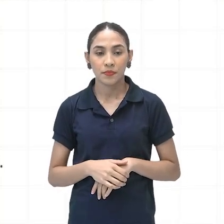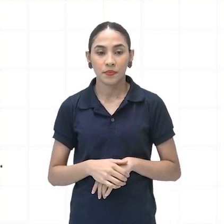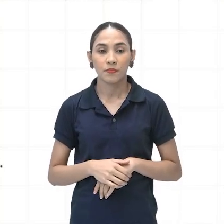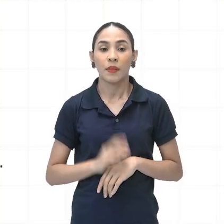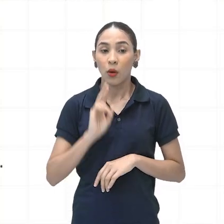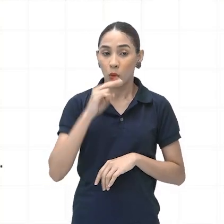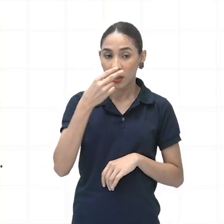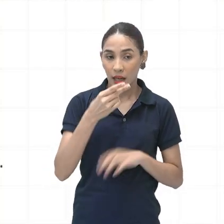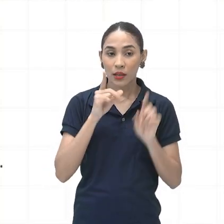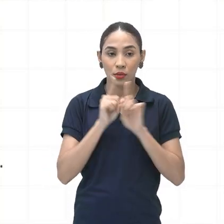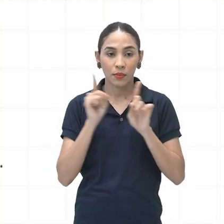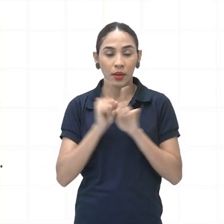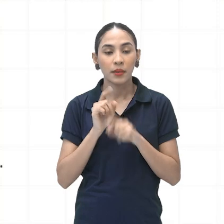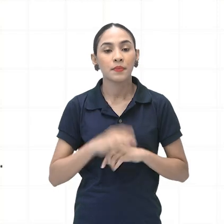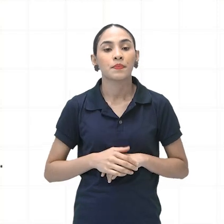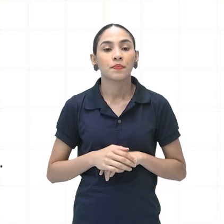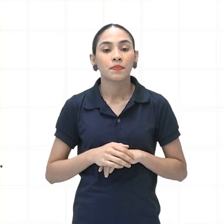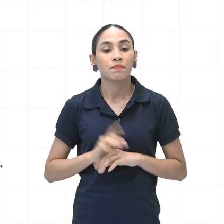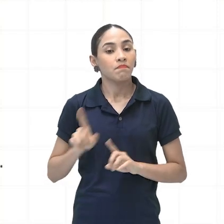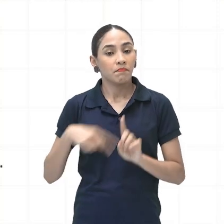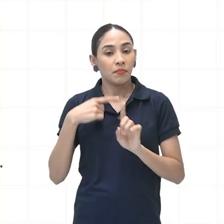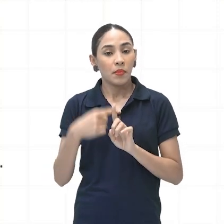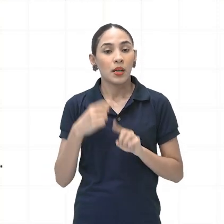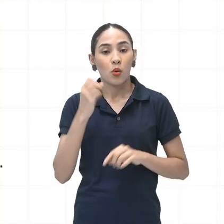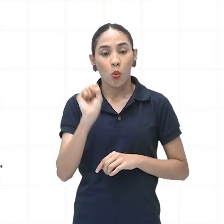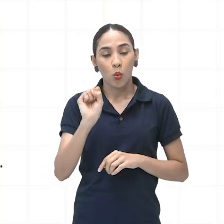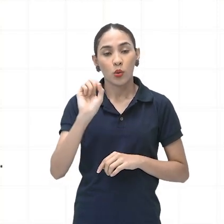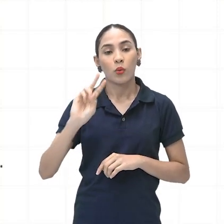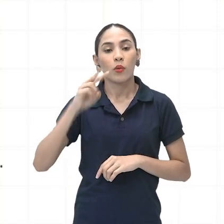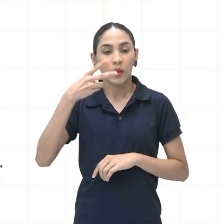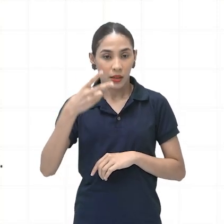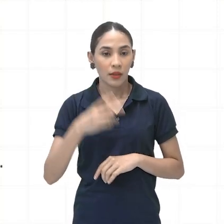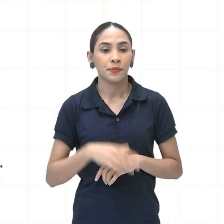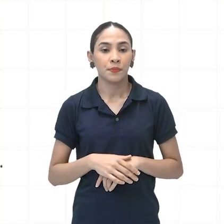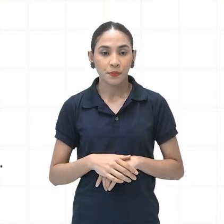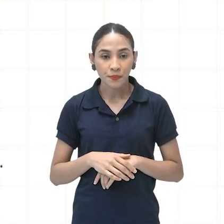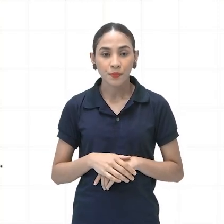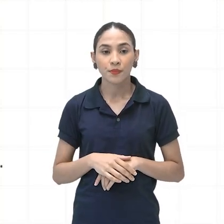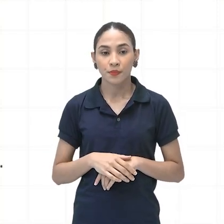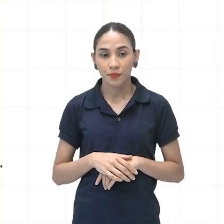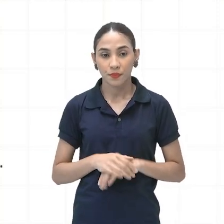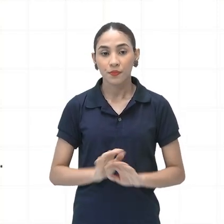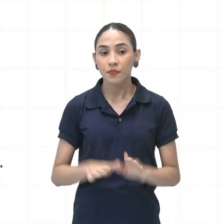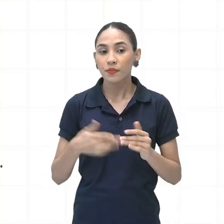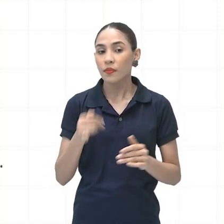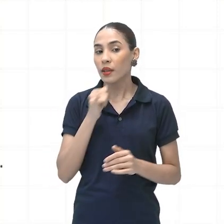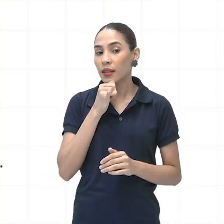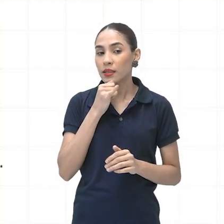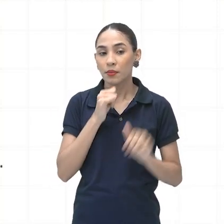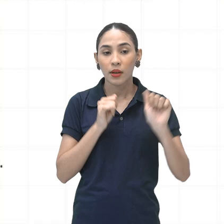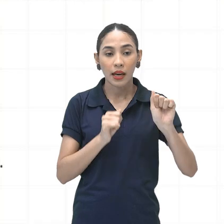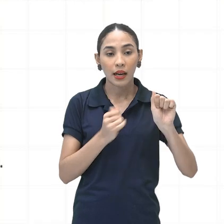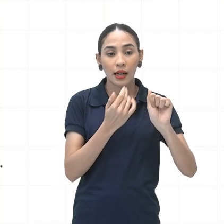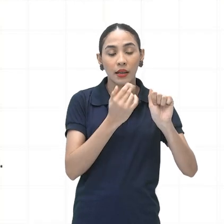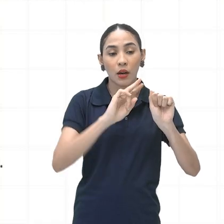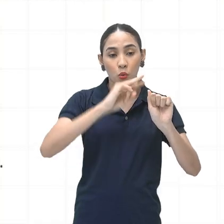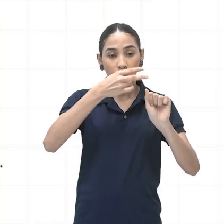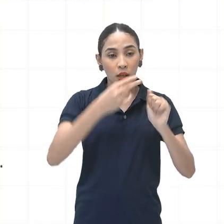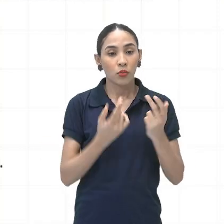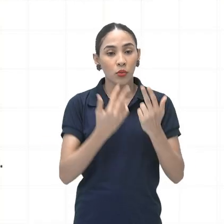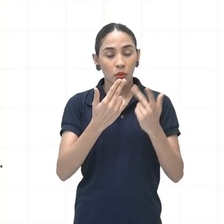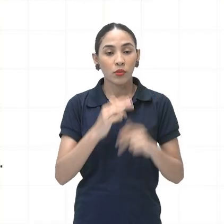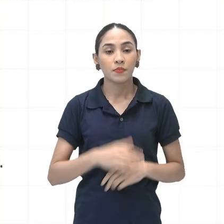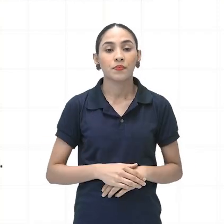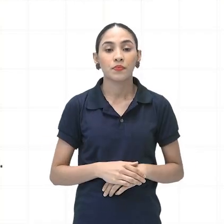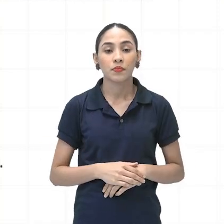6 elevado ao quadrado e somar com o cateto 8 também elevado ao quadrado. Então, a minha hipotenusa aqui é ao